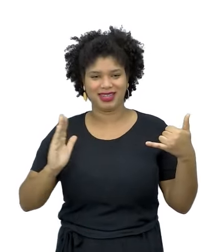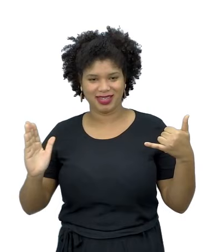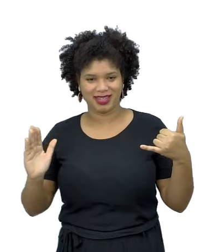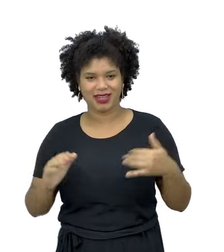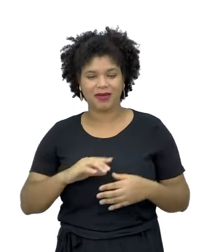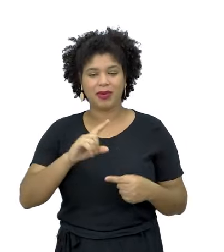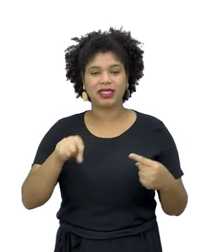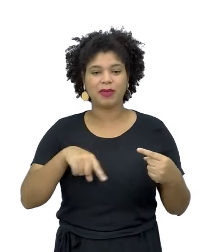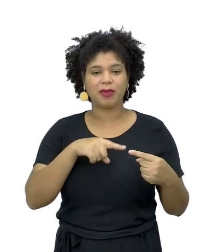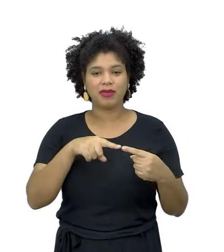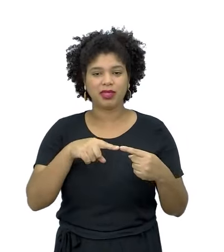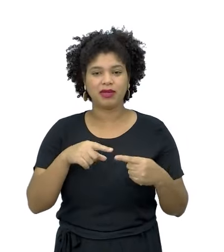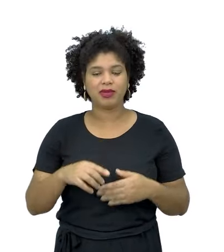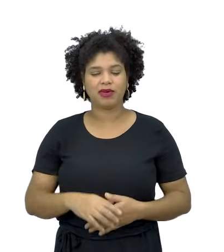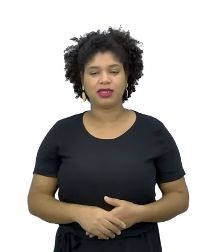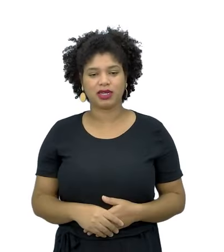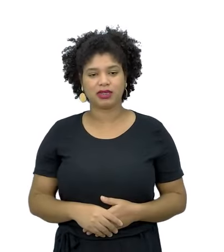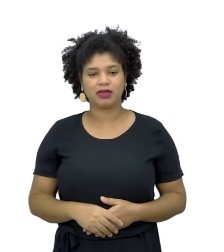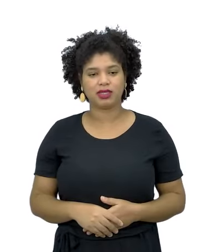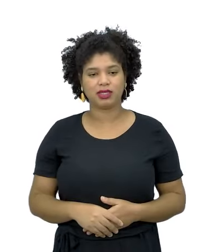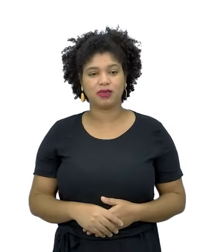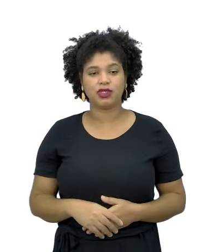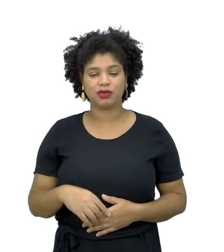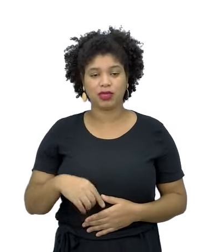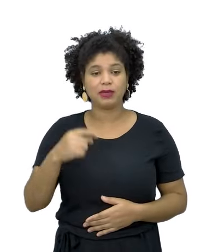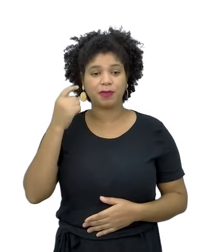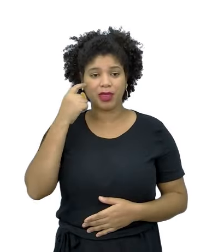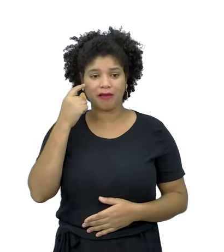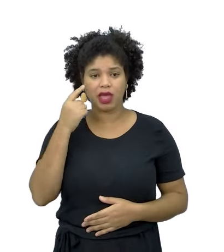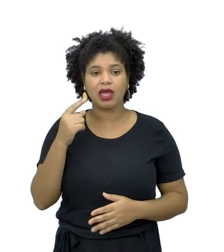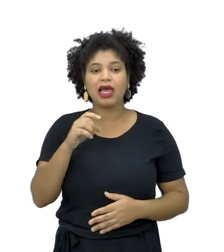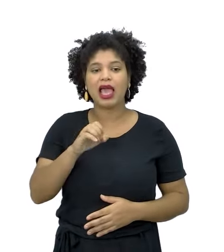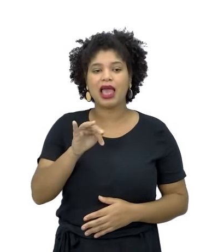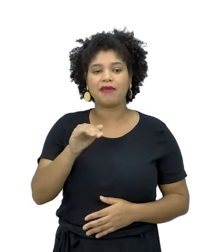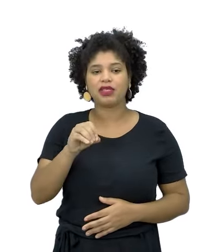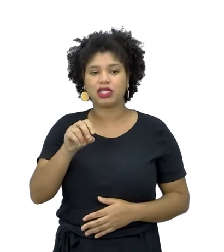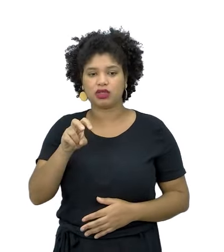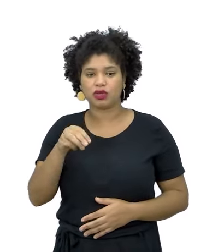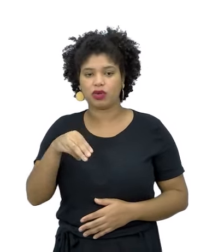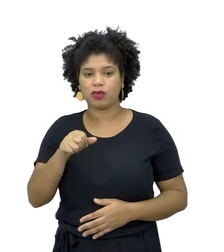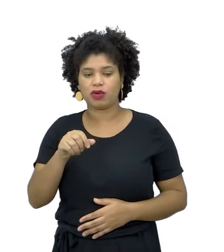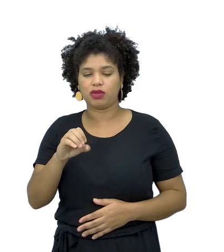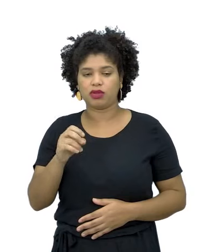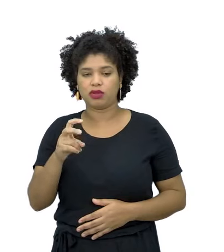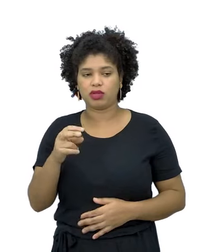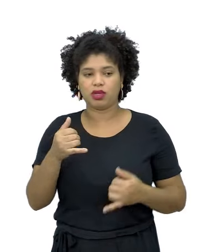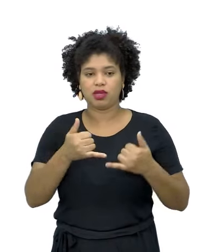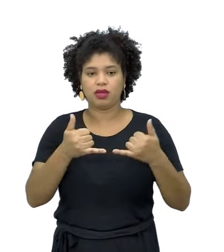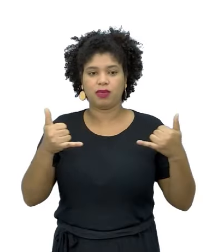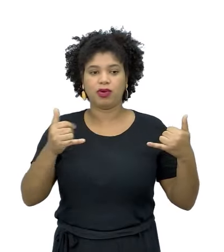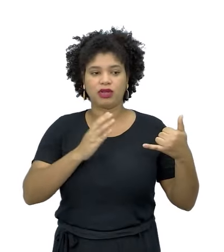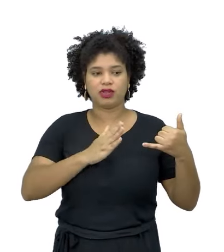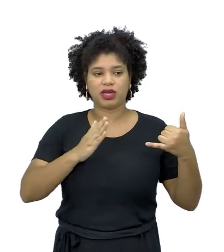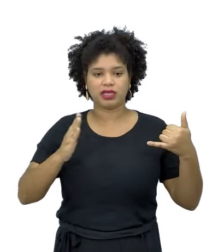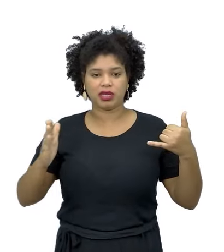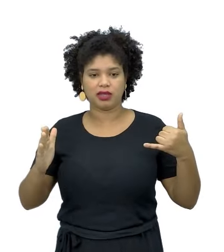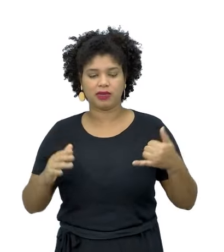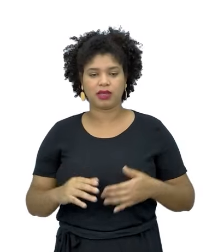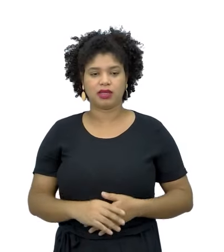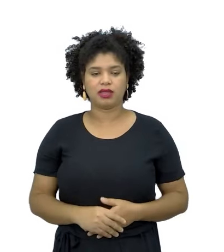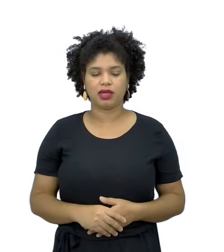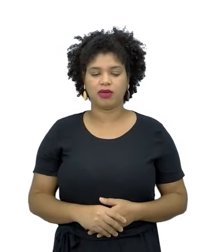objetivo é localizar os números racionais na reta numérica e comparar e ordenar números